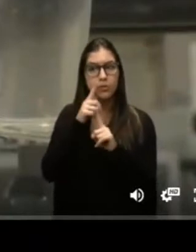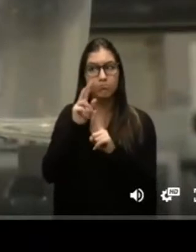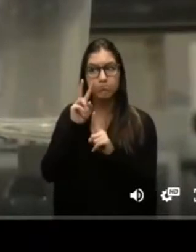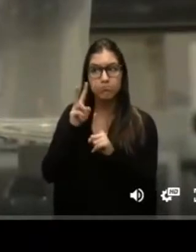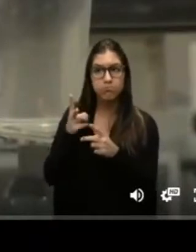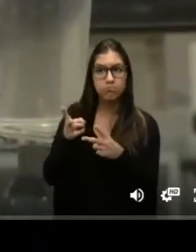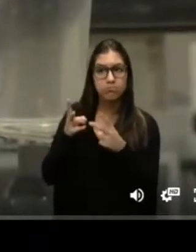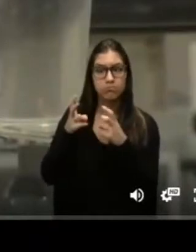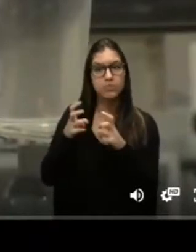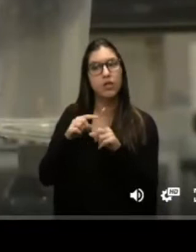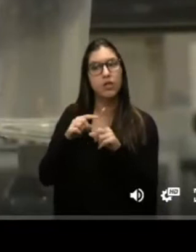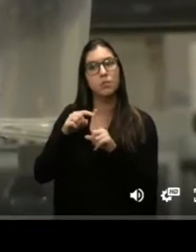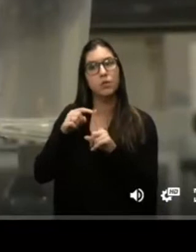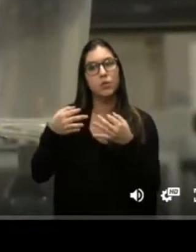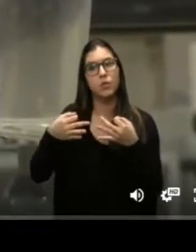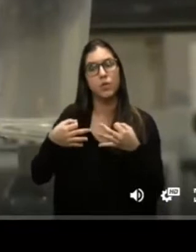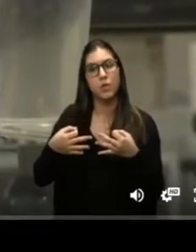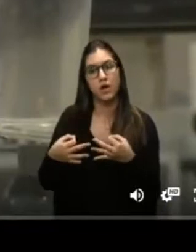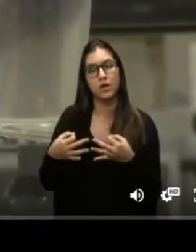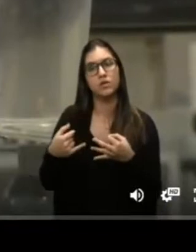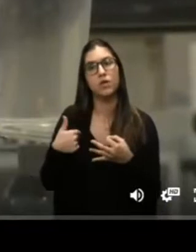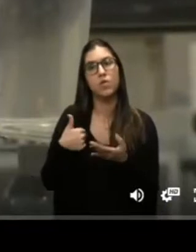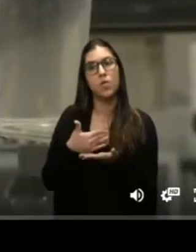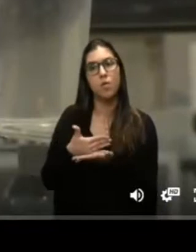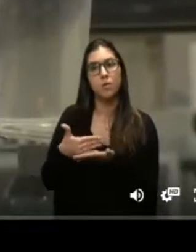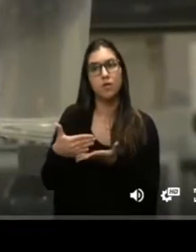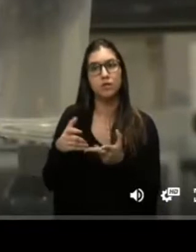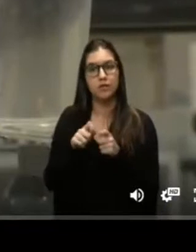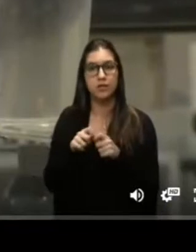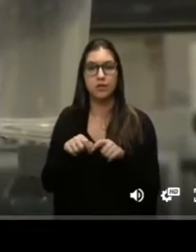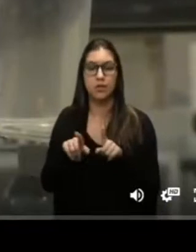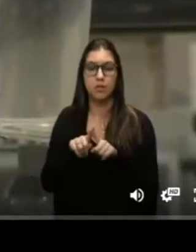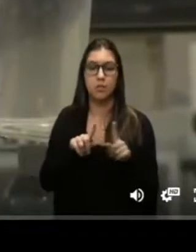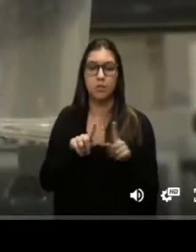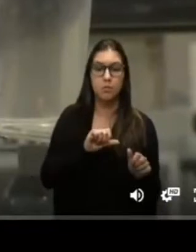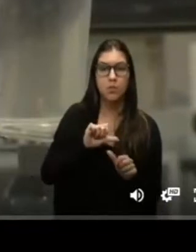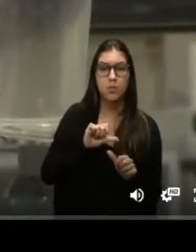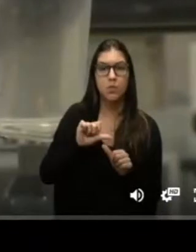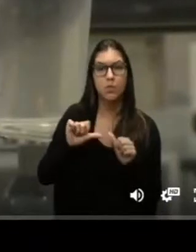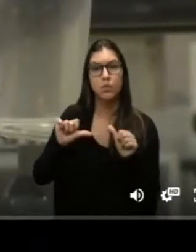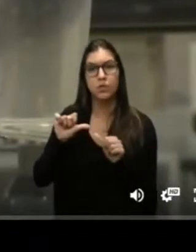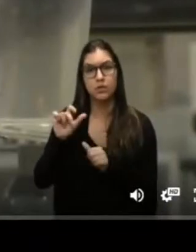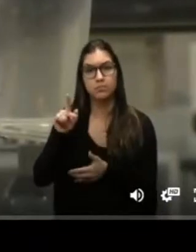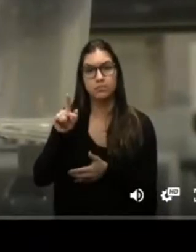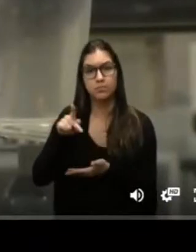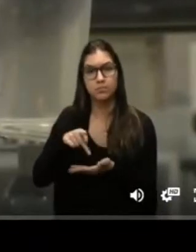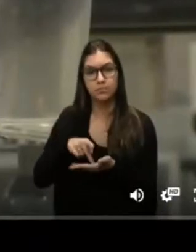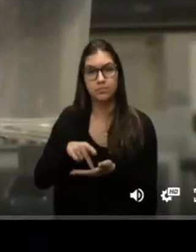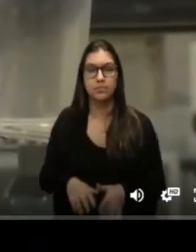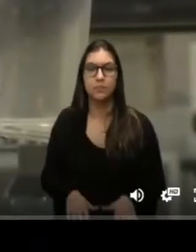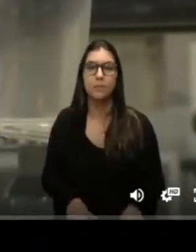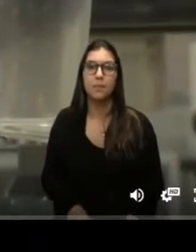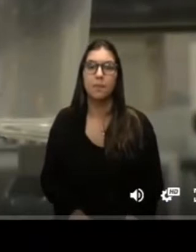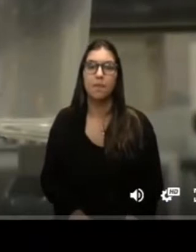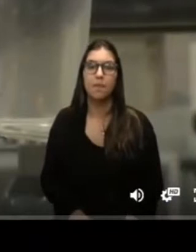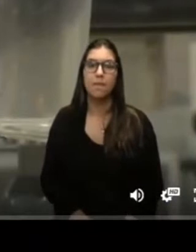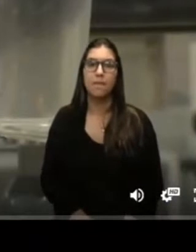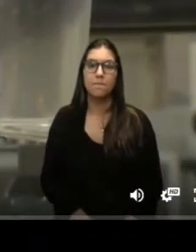a temperatura correta, que começa a ocorrer, então, essa mudança de fase.